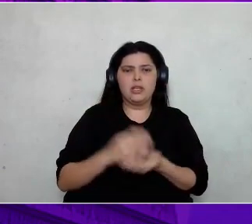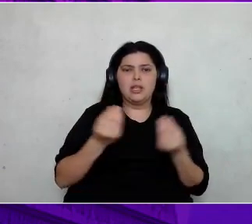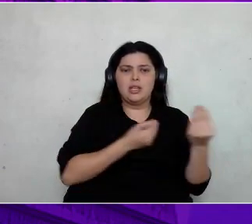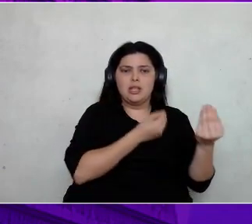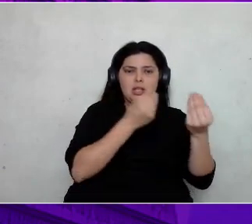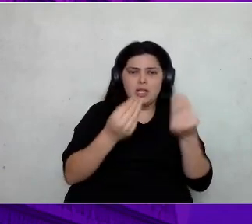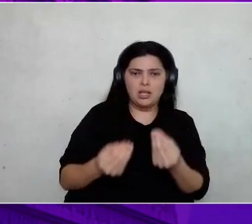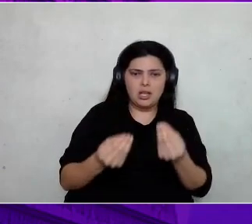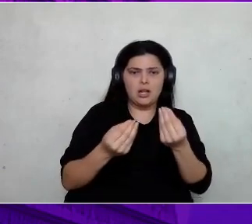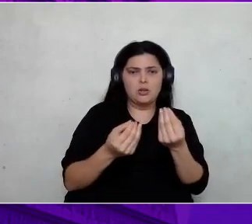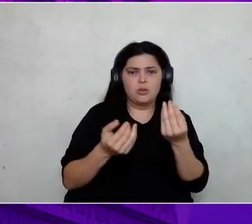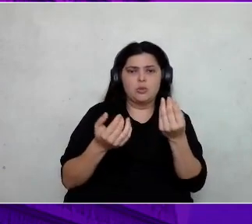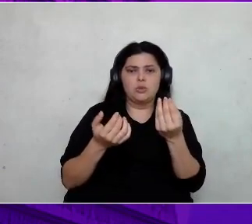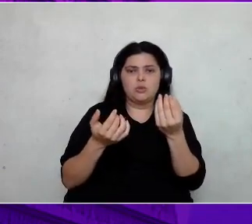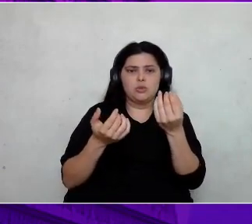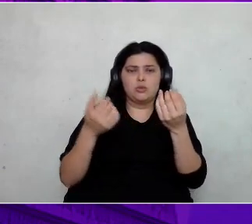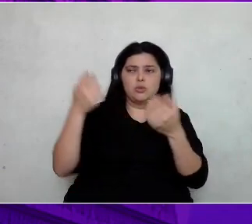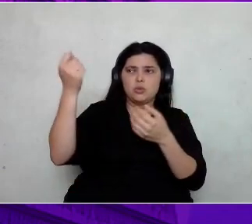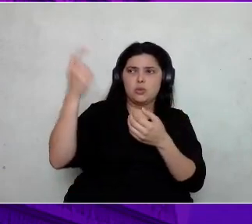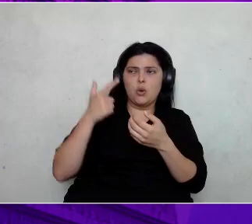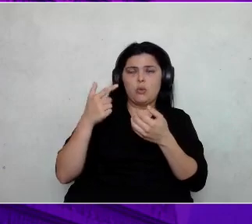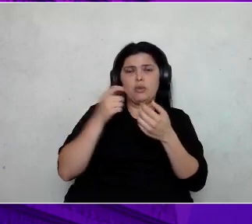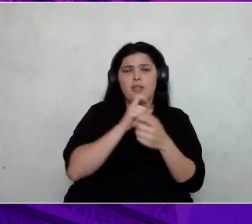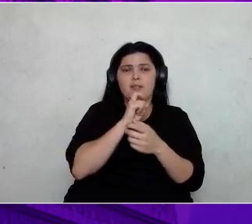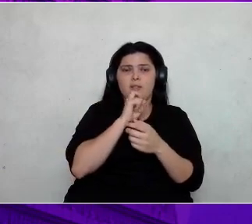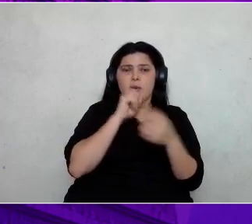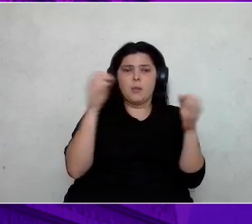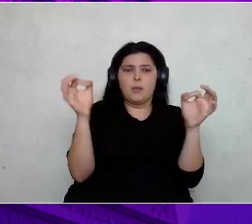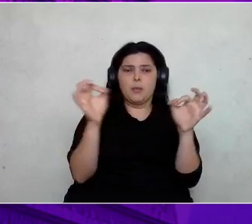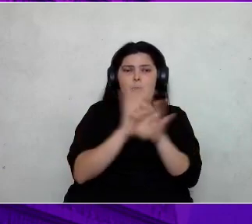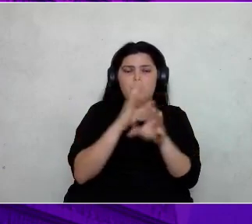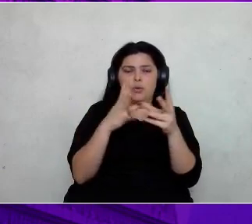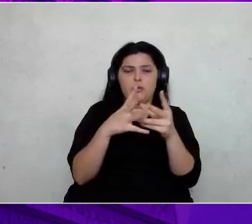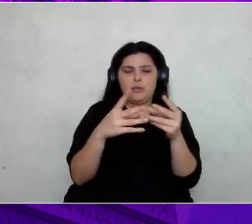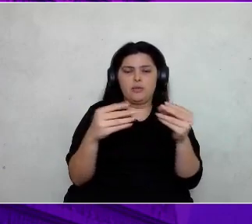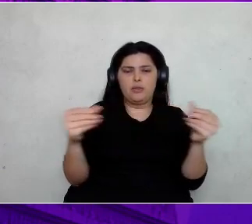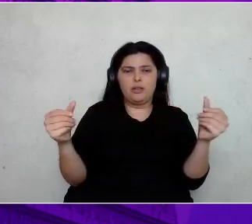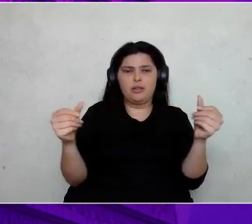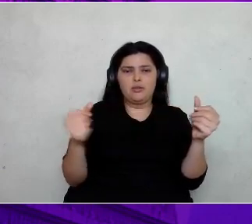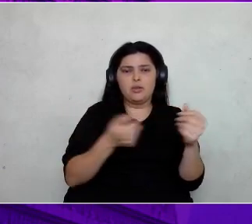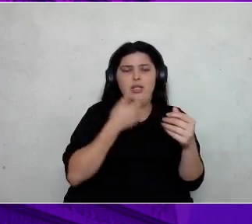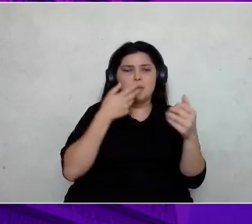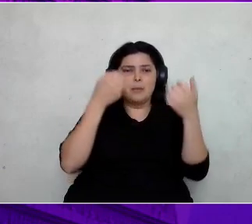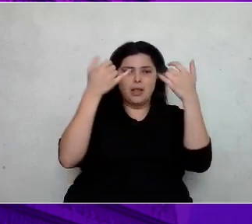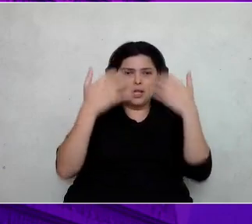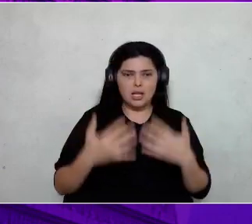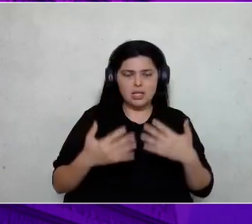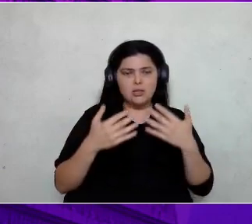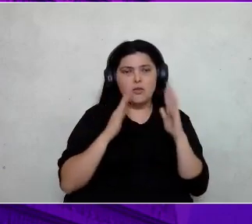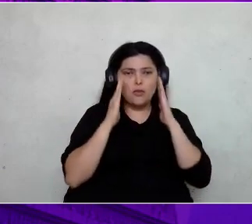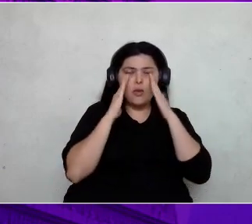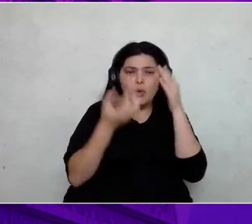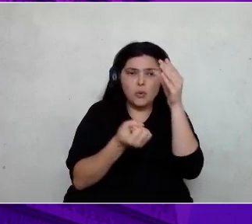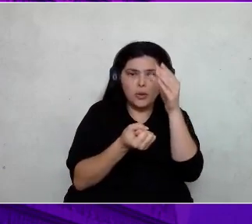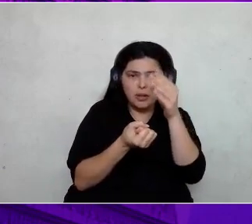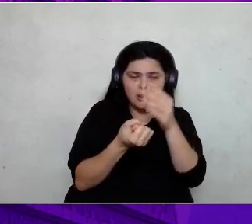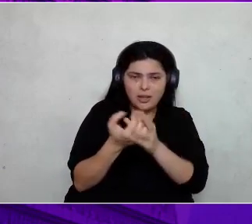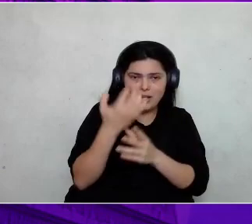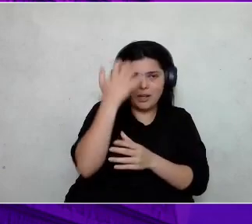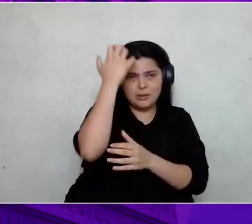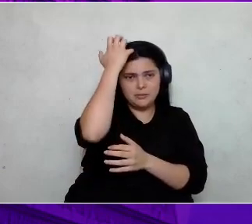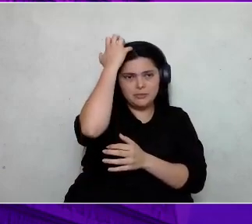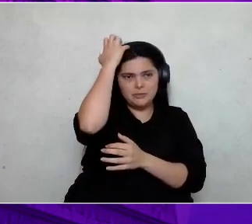do sol e dos invernos. Quando a nossa abordagem, nosso foco para criar um gráfico, nosso foco é na